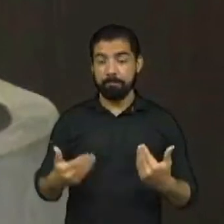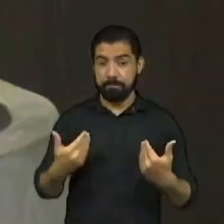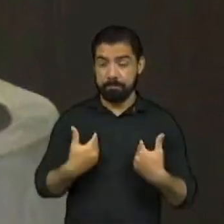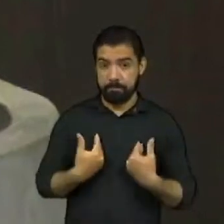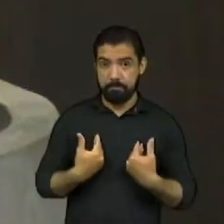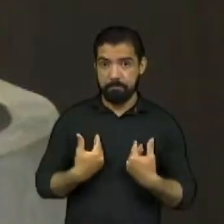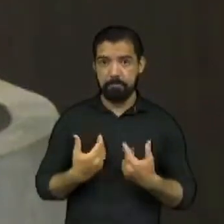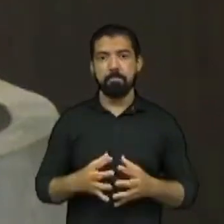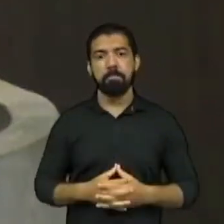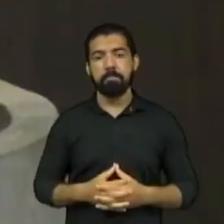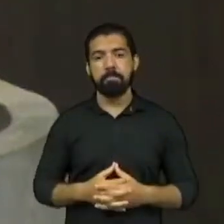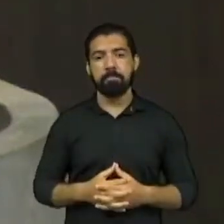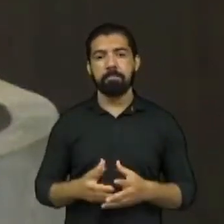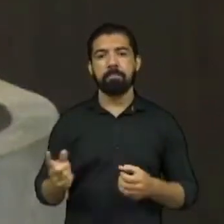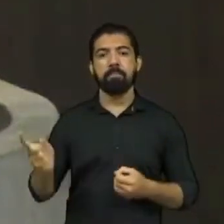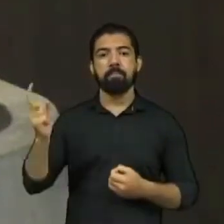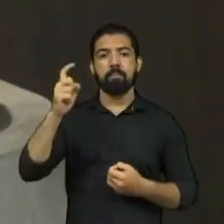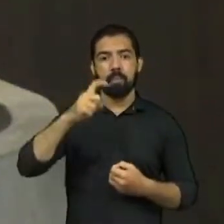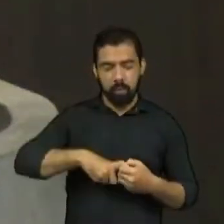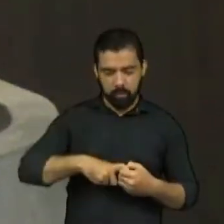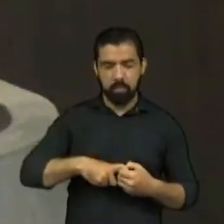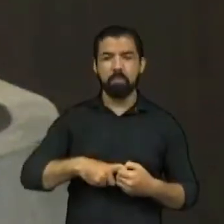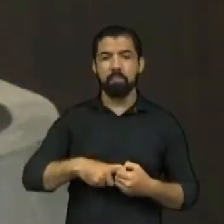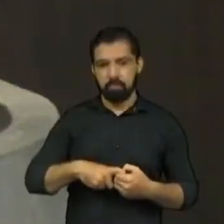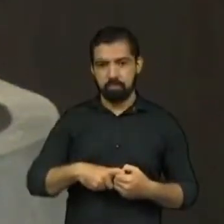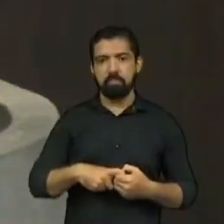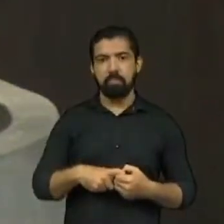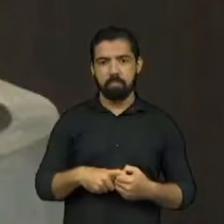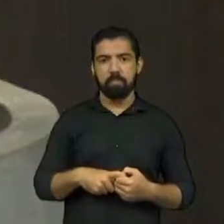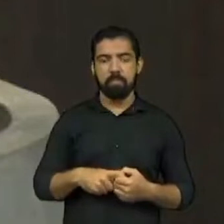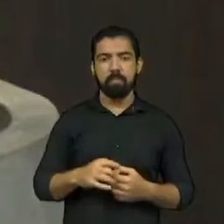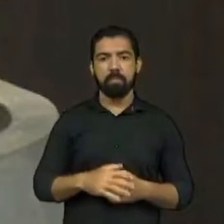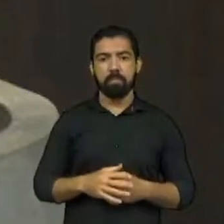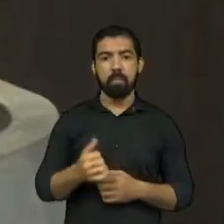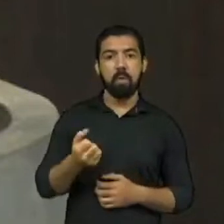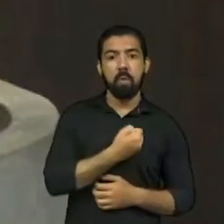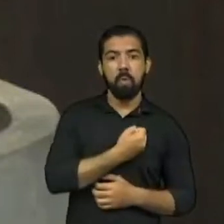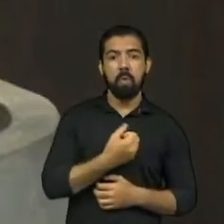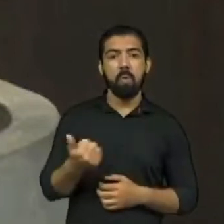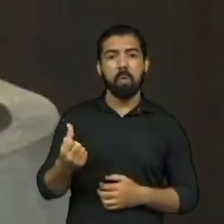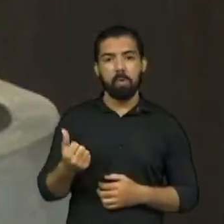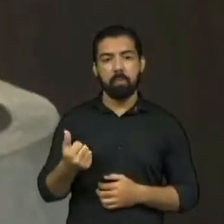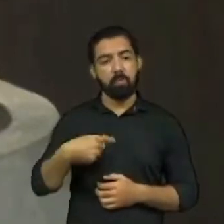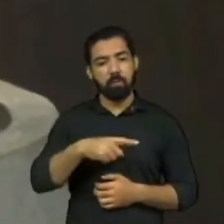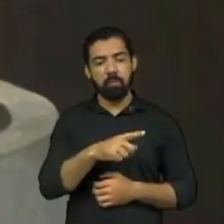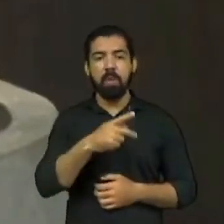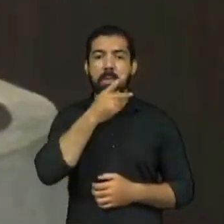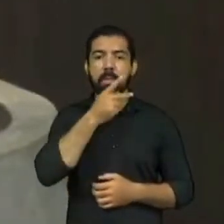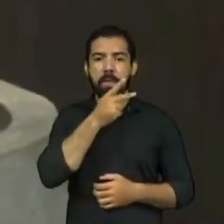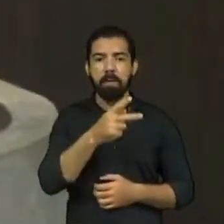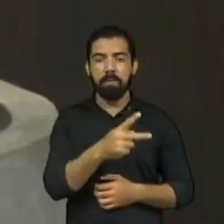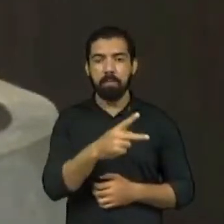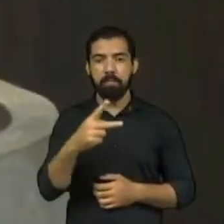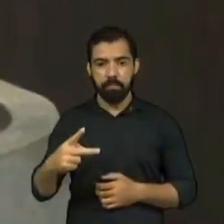Eu estou voltando para onde eu vim, que era o 11. Vou para o Partido Progressista,